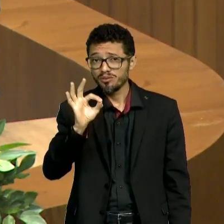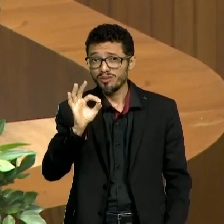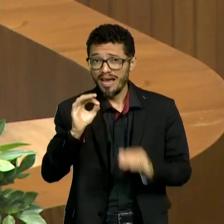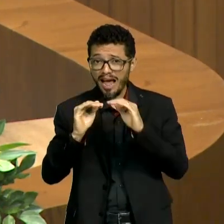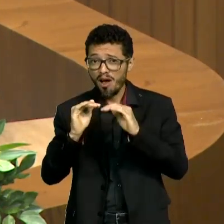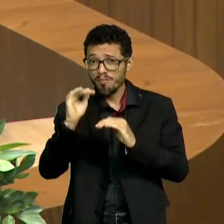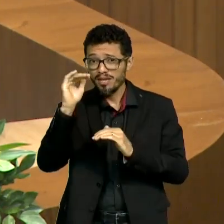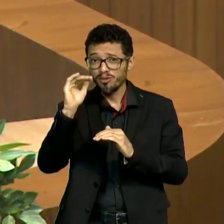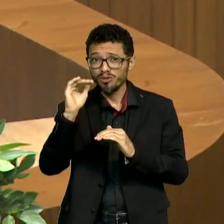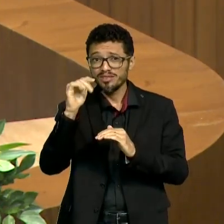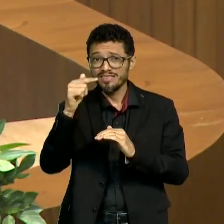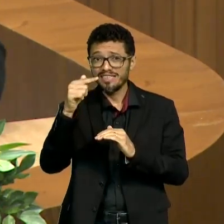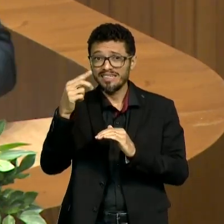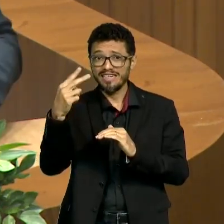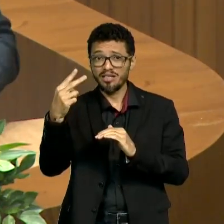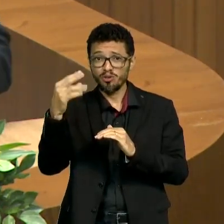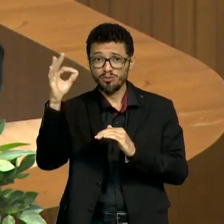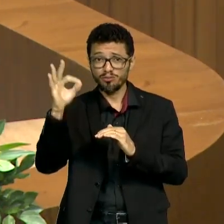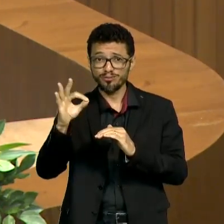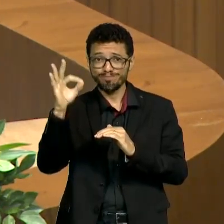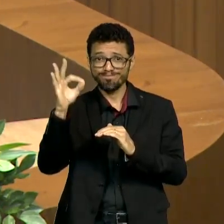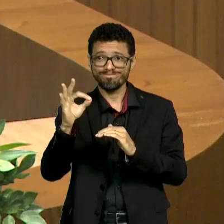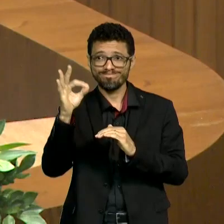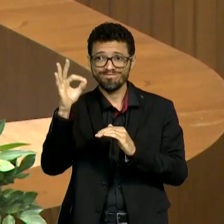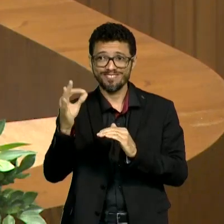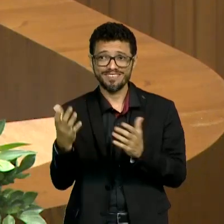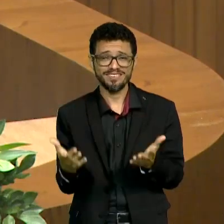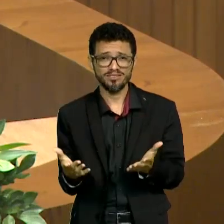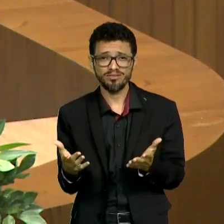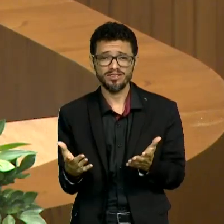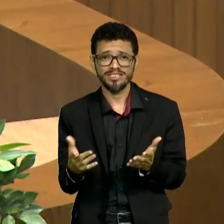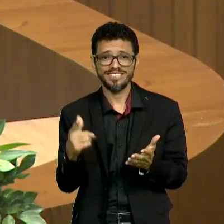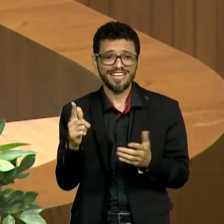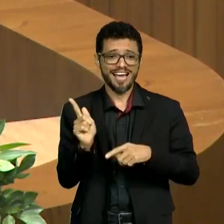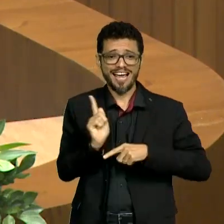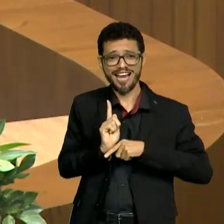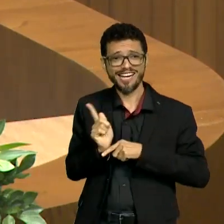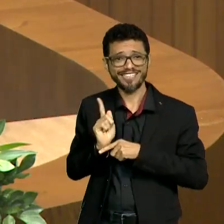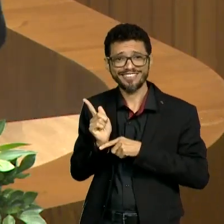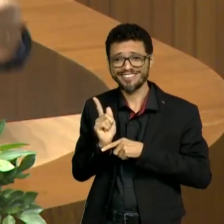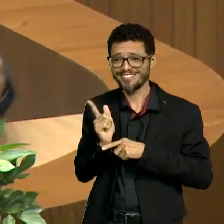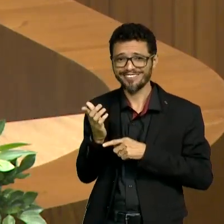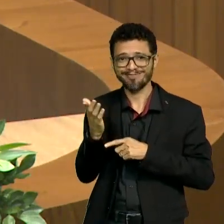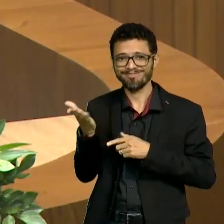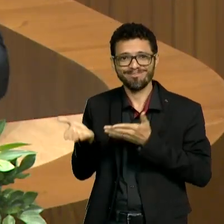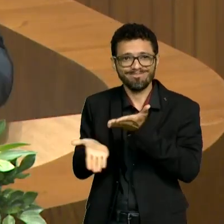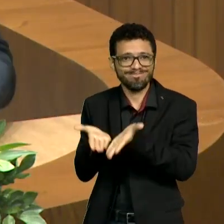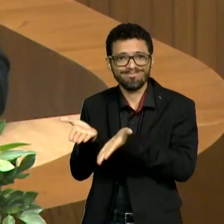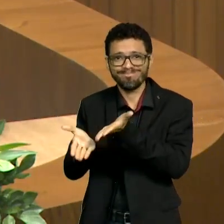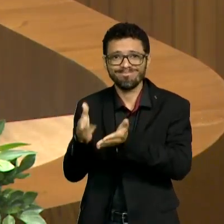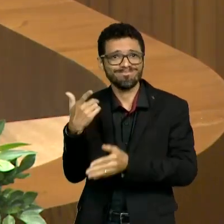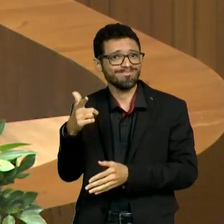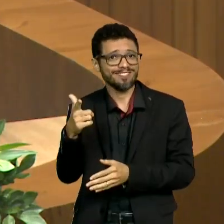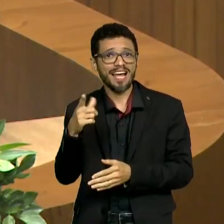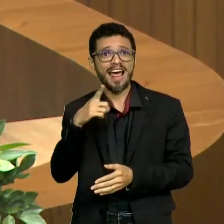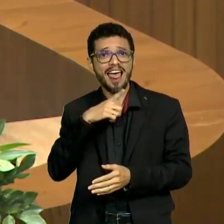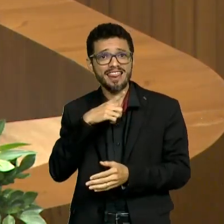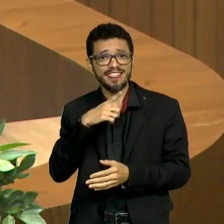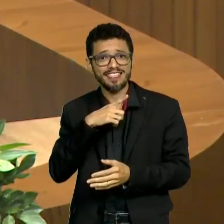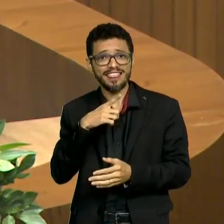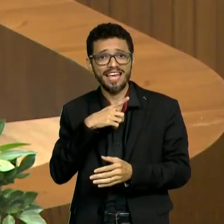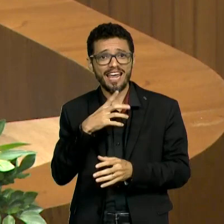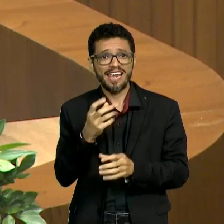62%. A improbidade administrativa dessa gestão, que vem aumentando a folha, e no aumento da sua